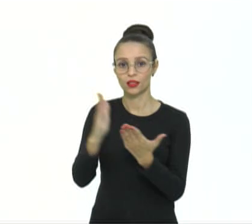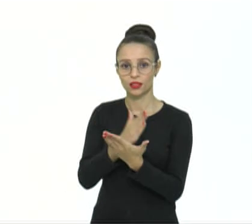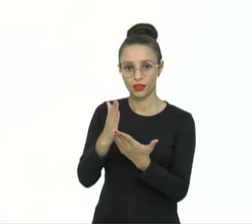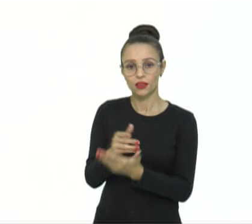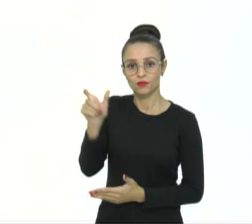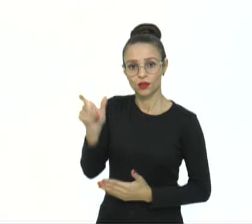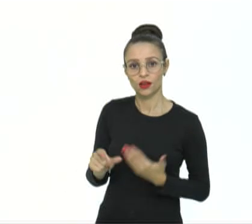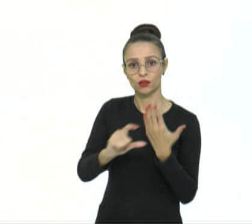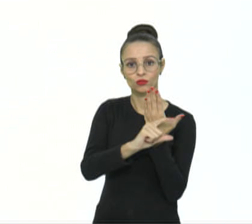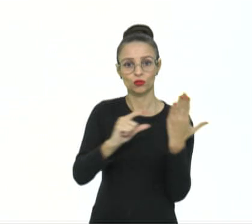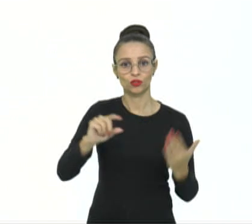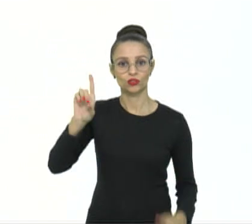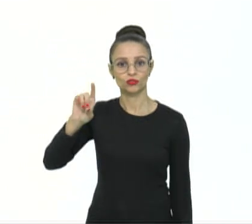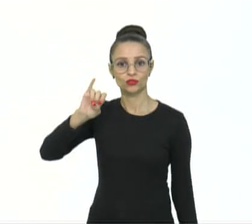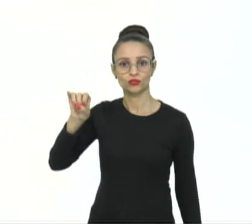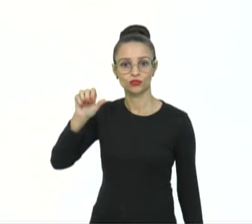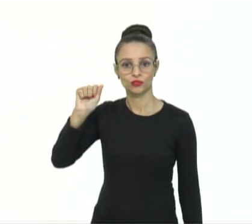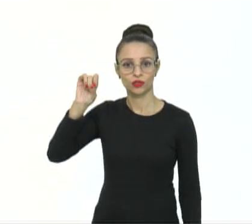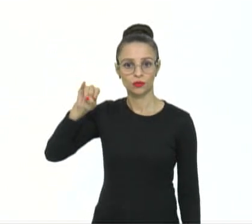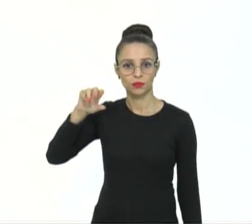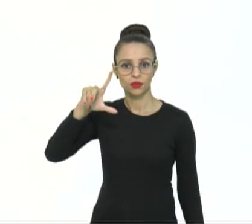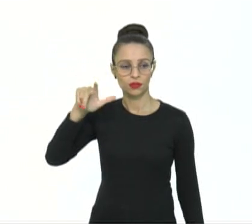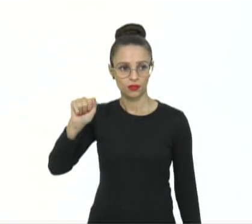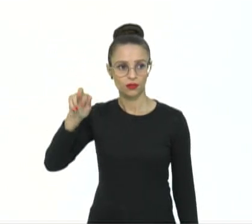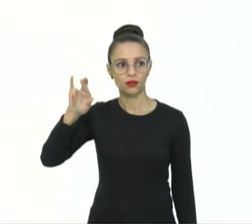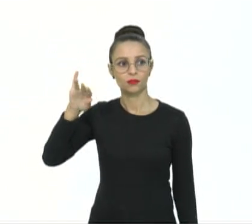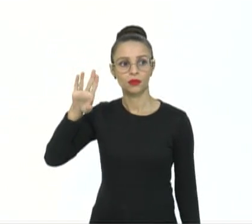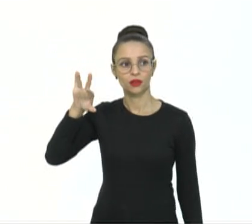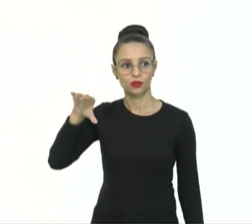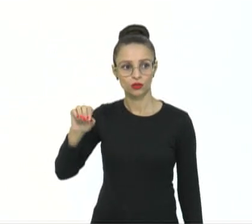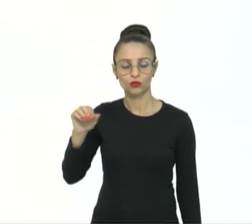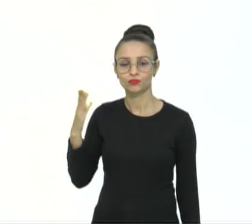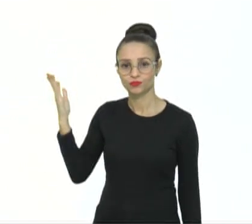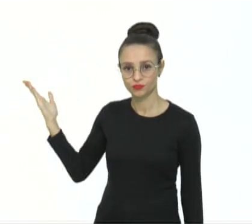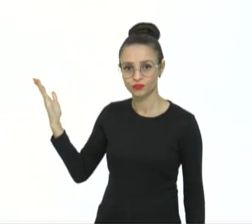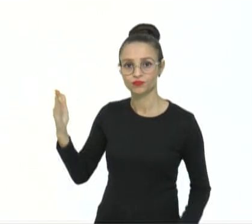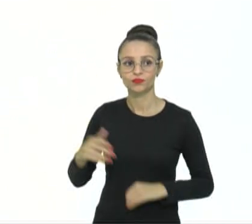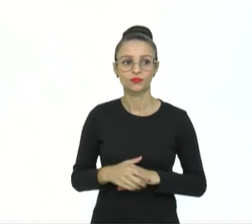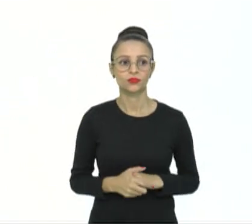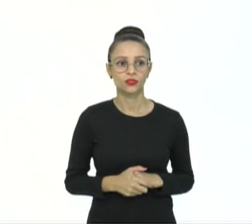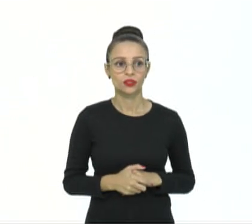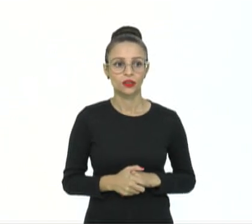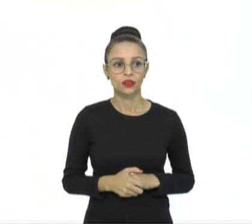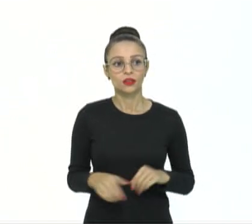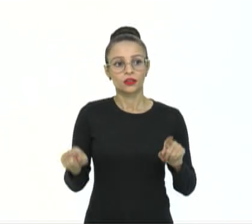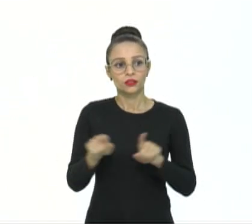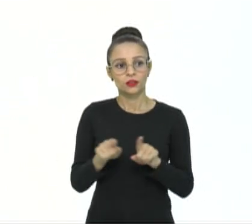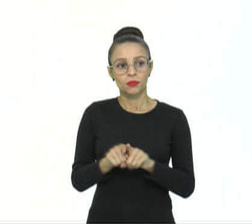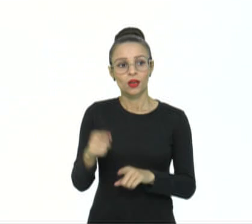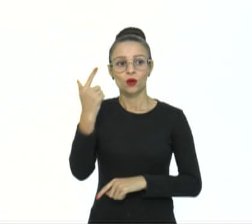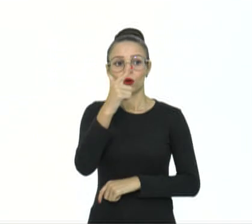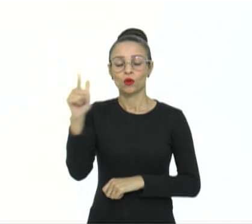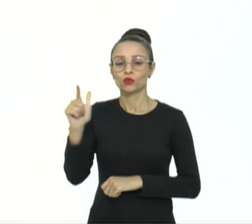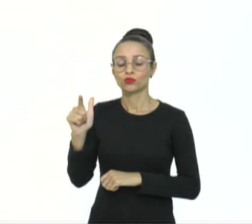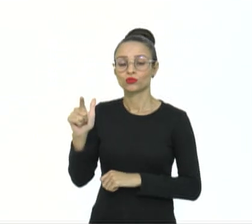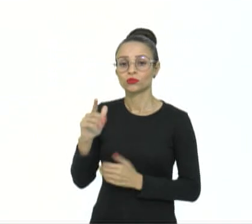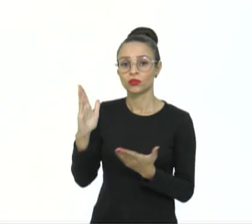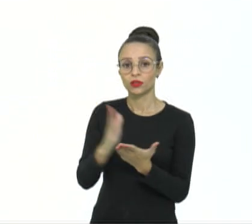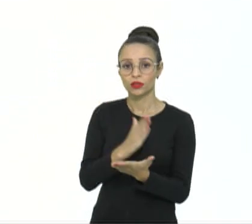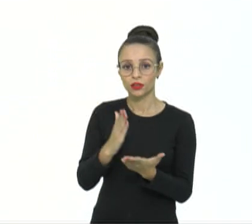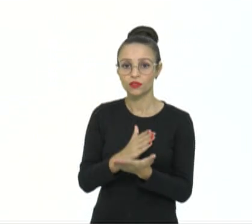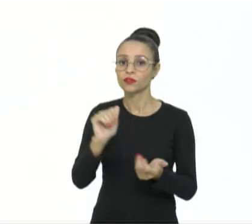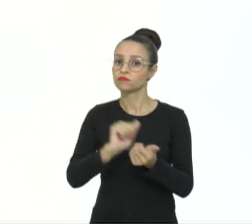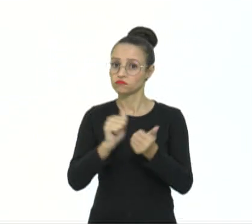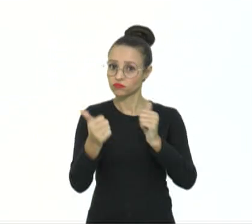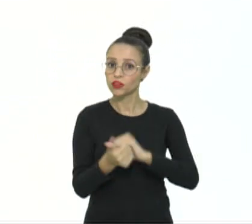da Djamila Ribeiro, aquela que foi tirada da frase do quiz, chamado Pequeno Manual Antirracista, e também um outro livro que se transformou até